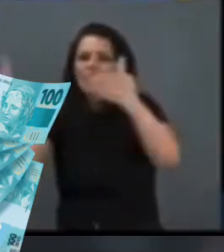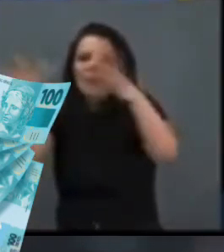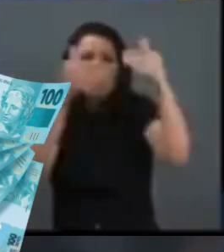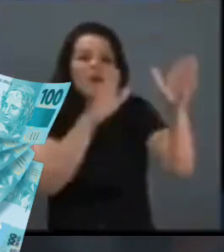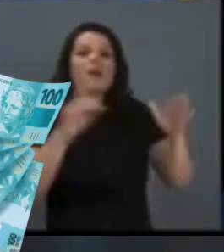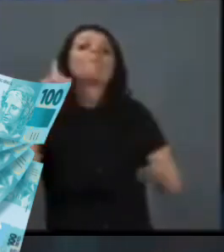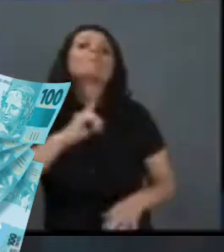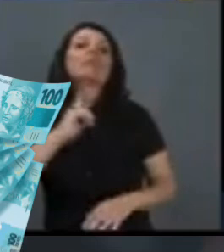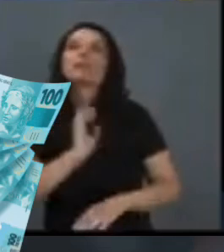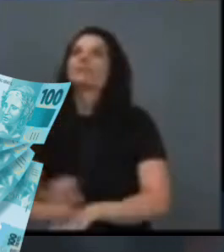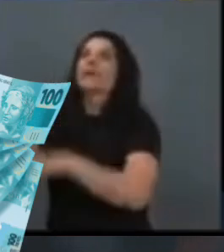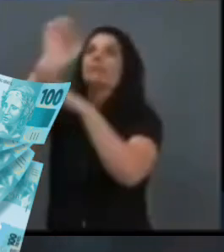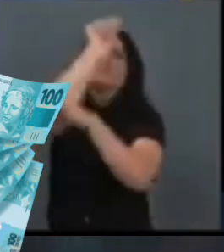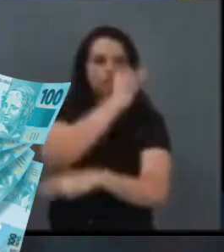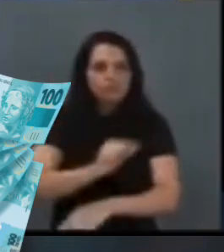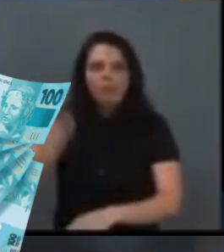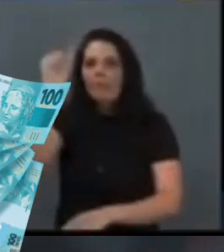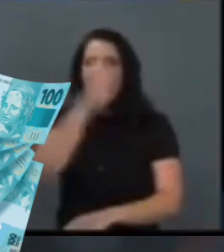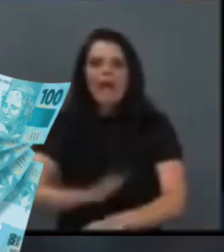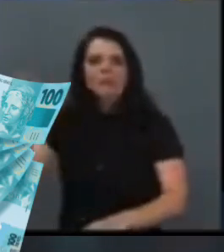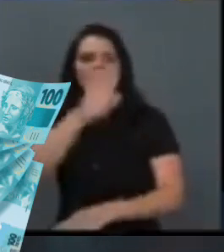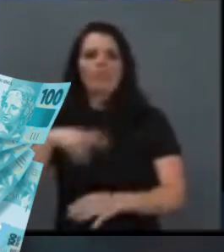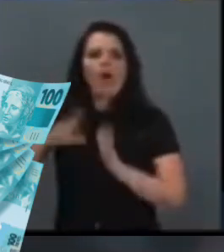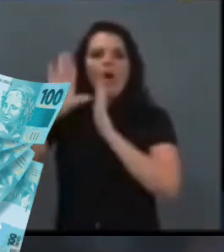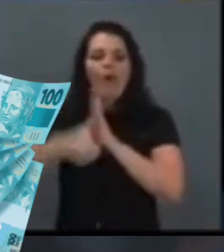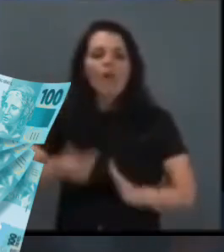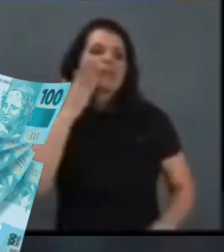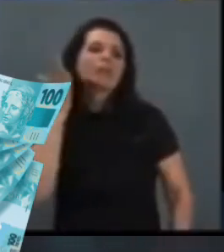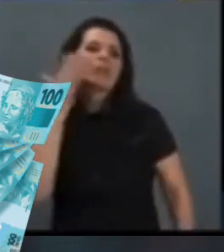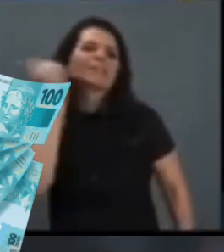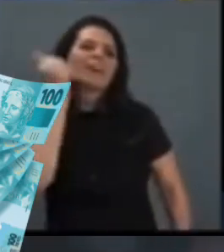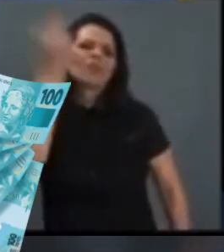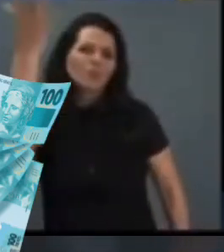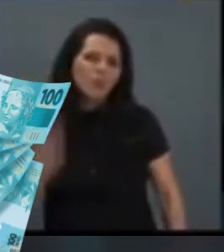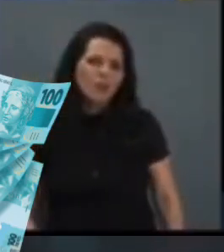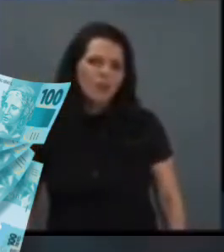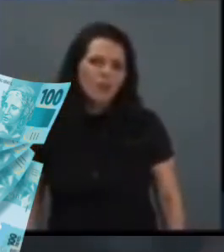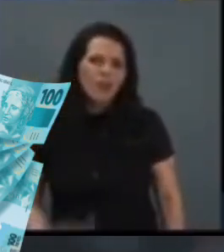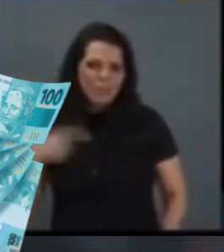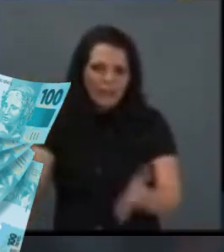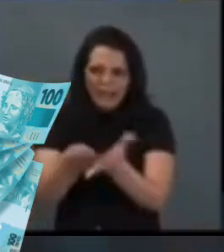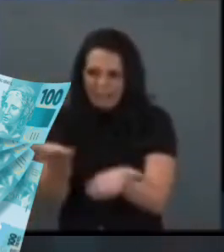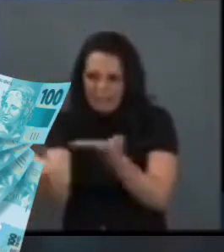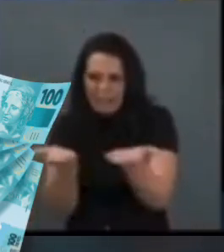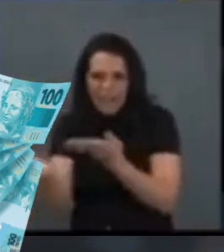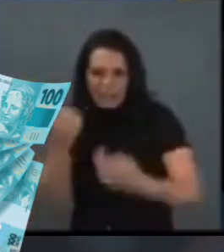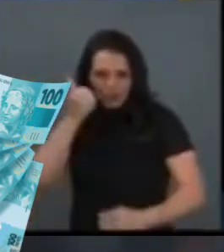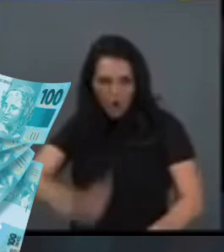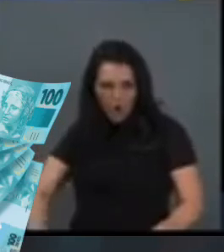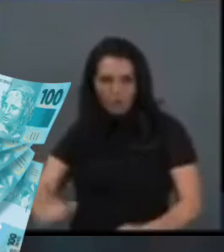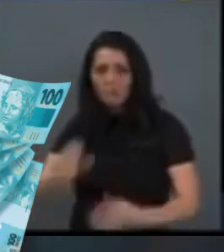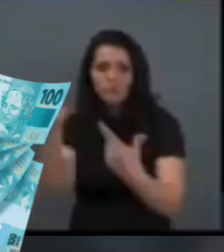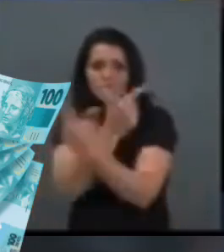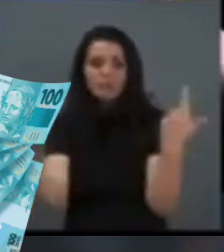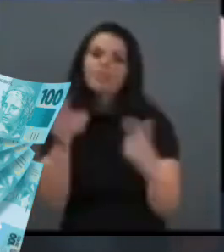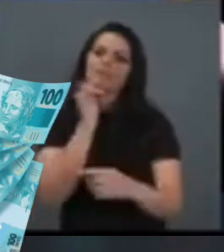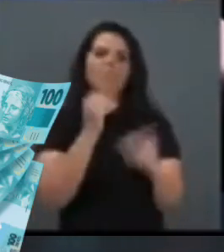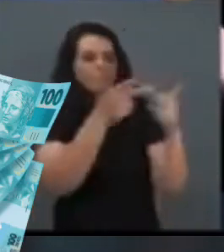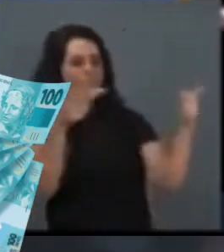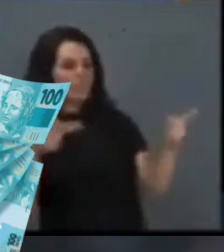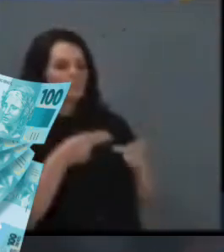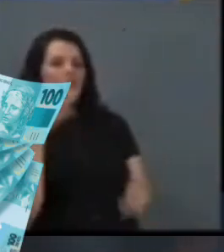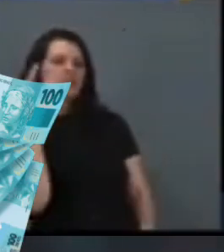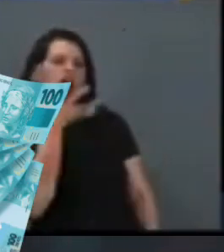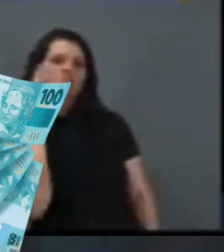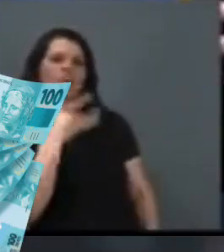Não é só em Minas não, no Brasil inteiro. Quer dizer, te rouba na cara dura. Te obriga a te pagar um tratamento que não existe. É a mesma coisa, sei lá, pedir uma pizza maravilhosa.